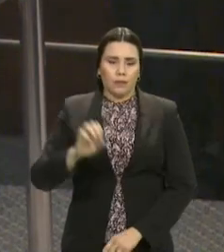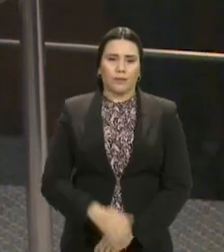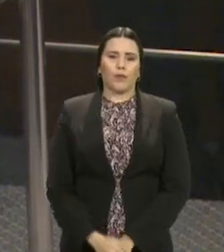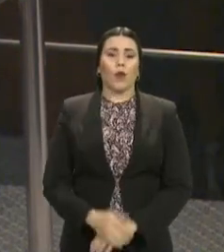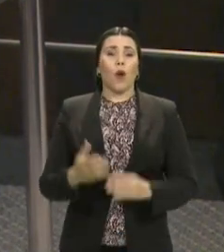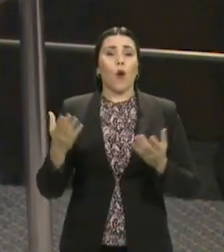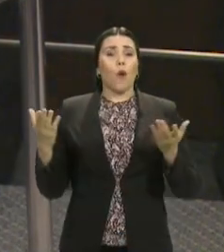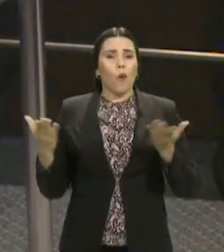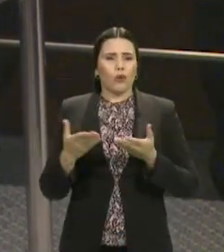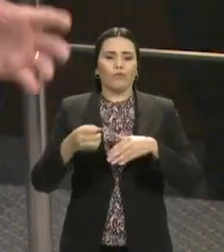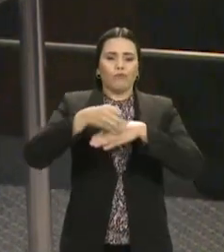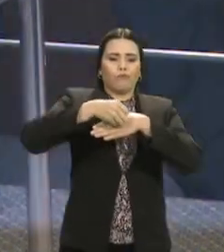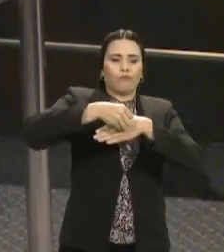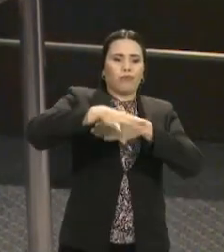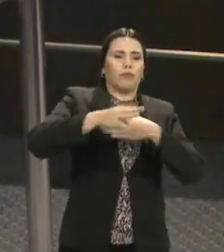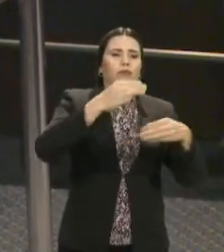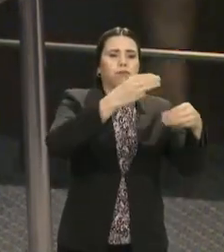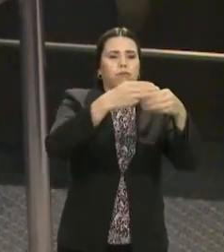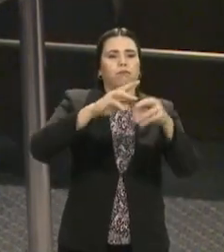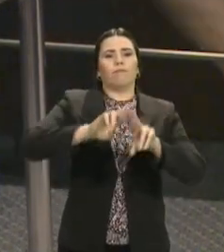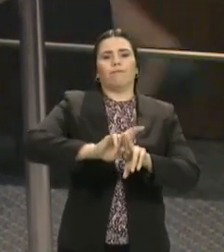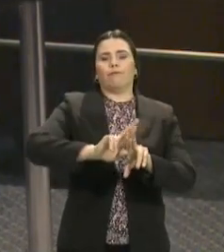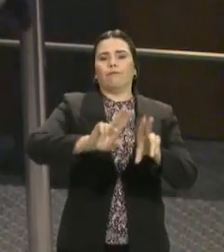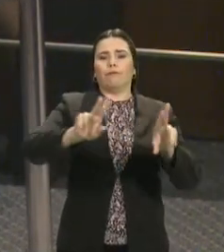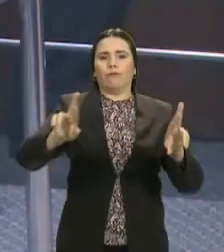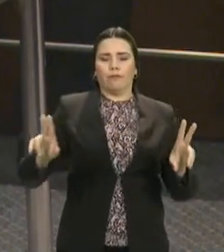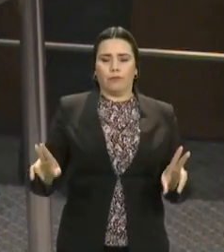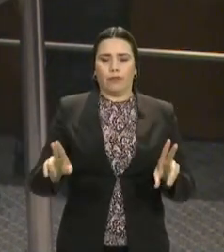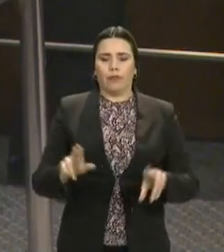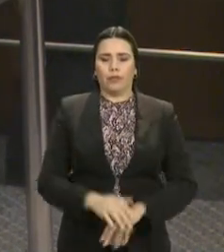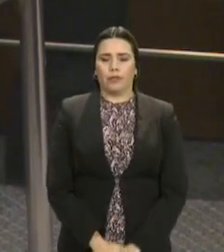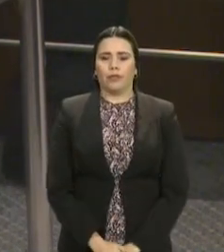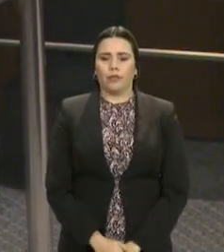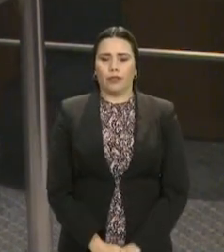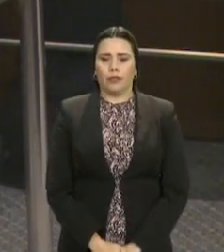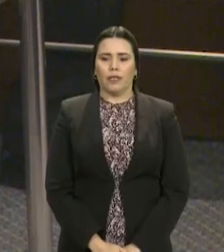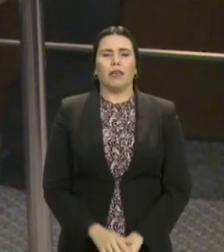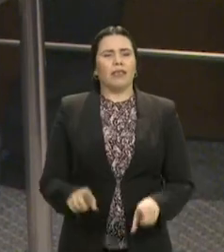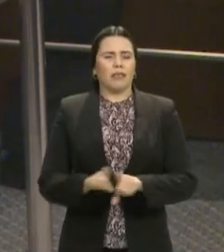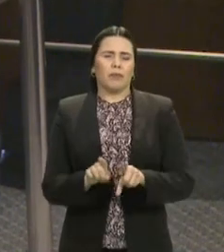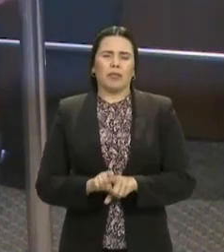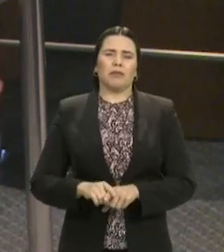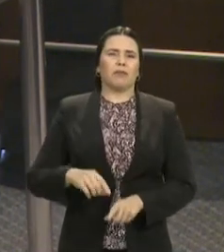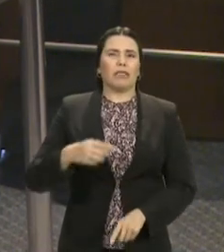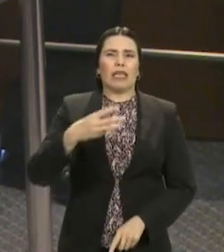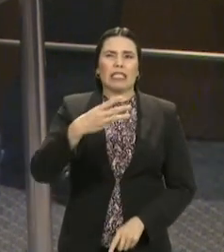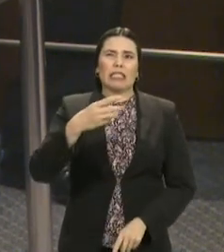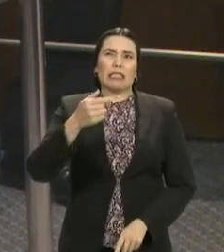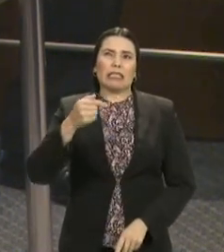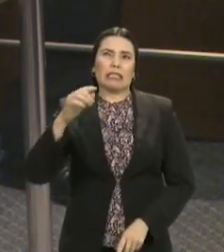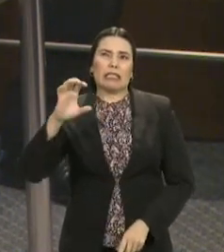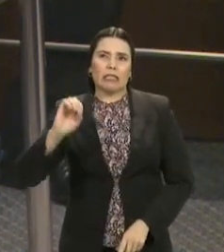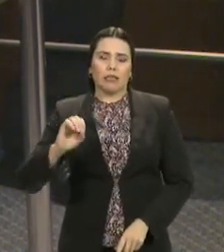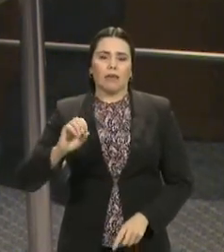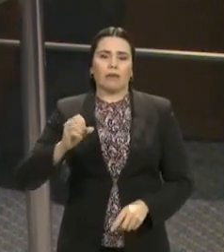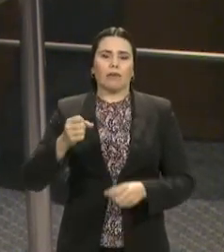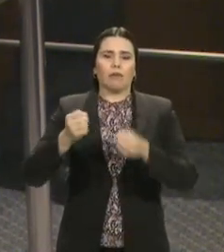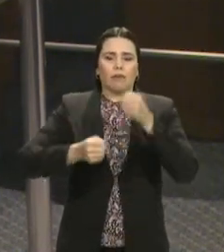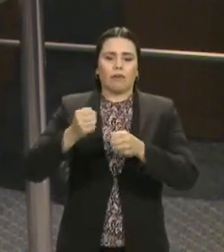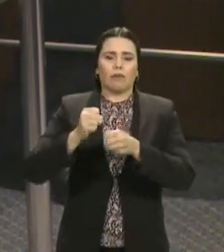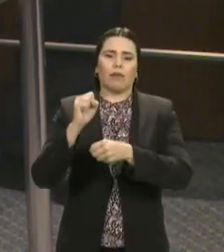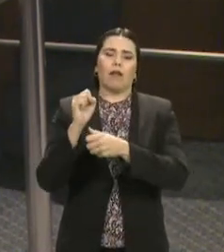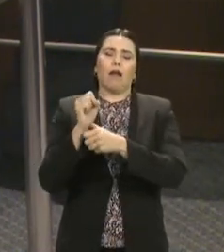regionais, levando saúde de qualidade, mais de 370 ambulâncias, enfim, não quero aqui fazer uma prestação de